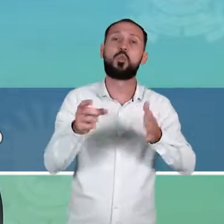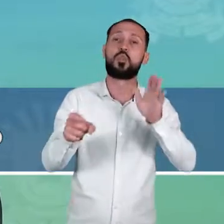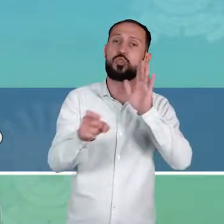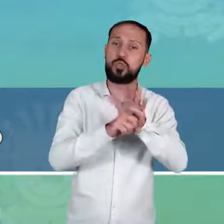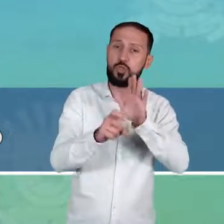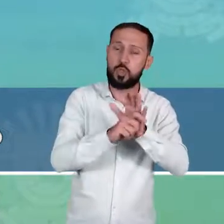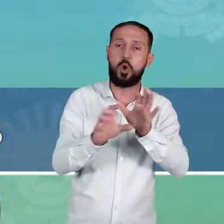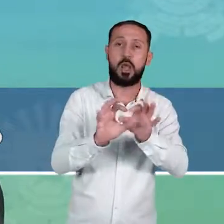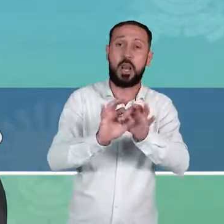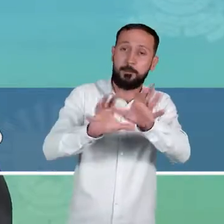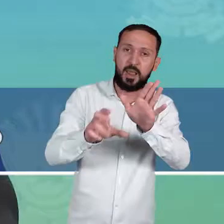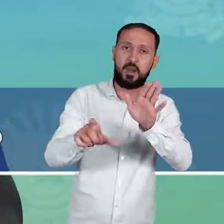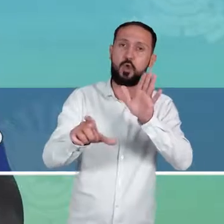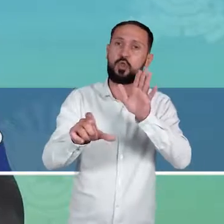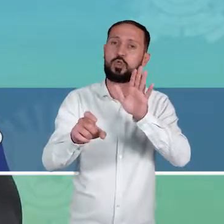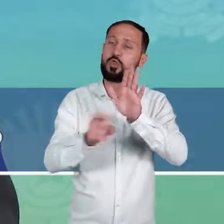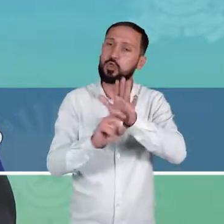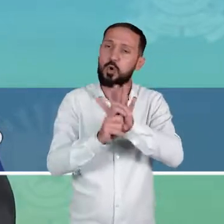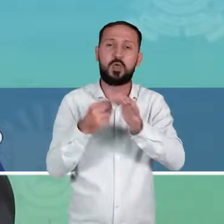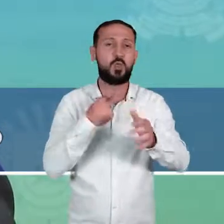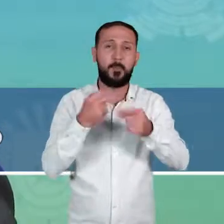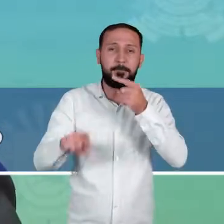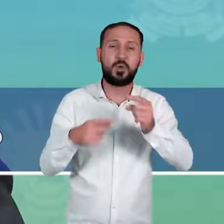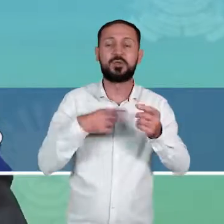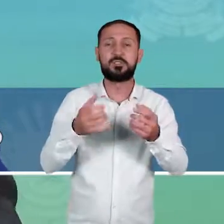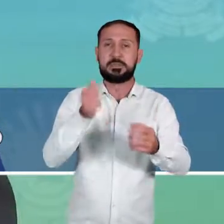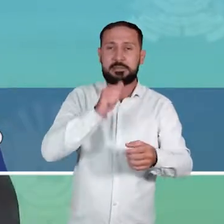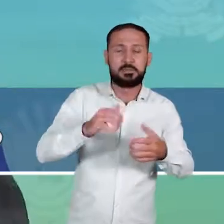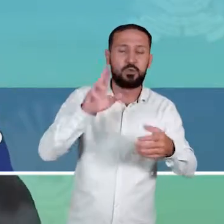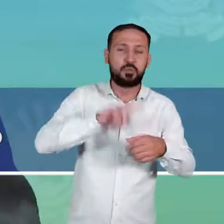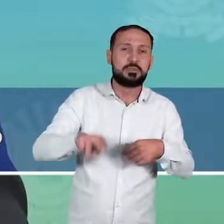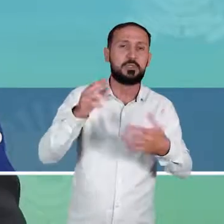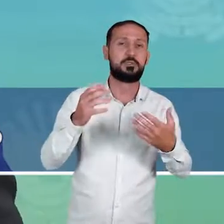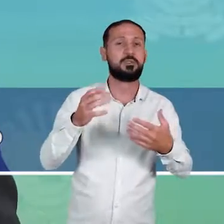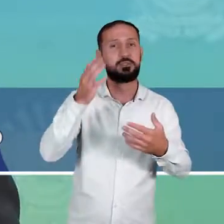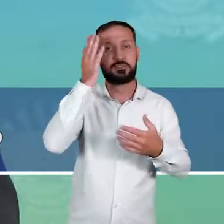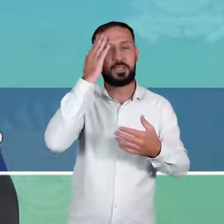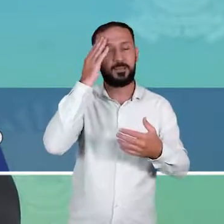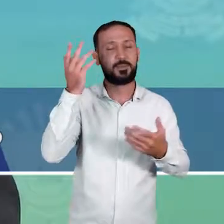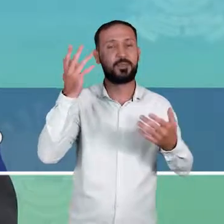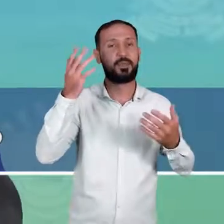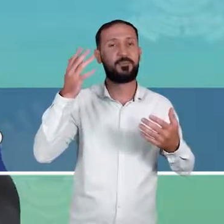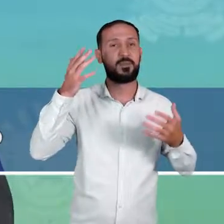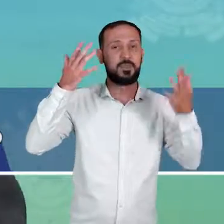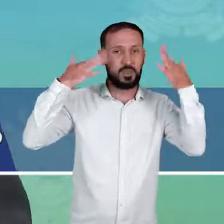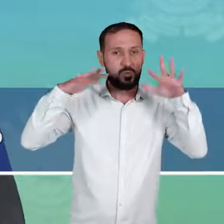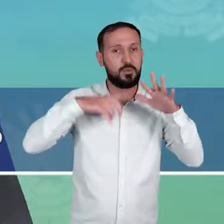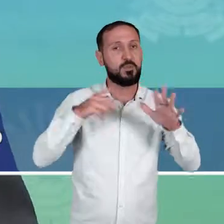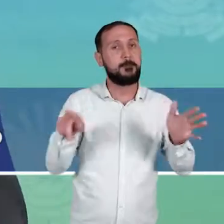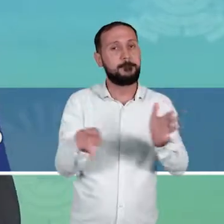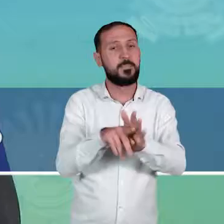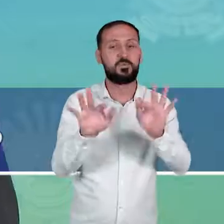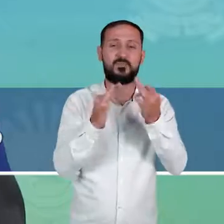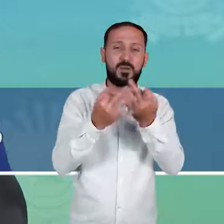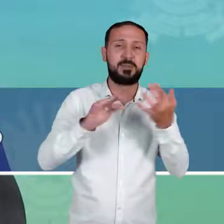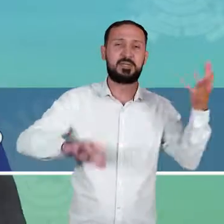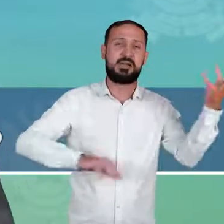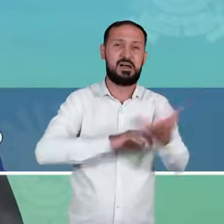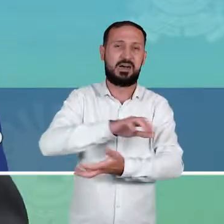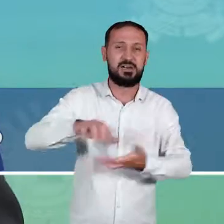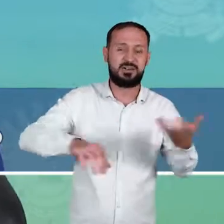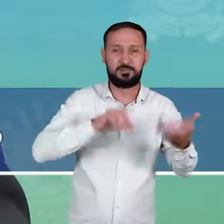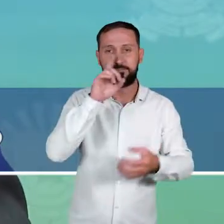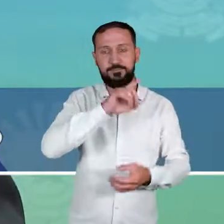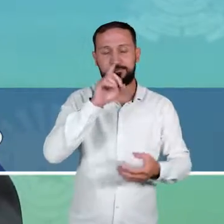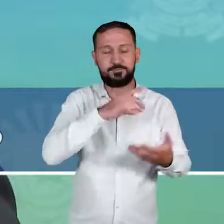e ilícitas, a questão da violência, e a gente sabe que isso naturalmente que tem a questão da família desestruturada. Portanto,